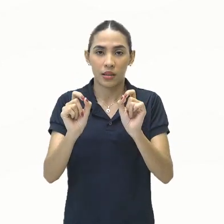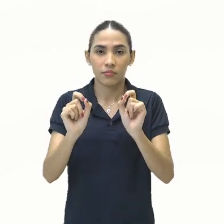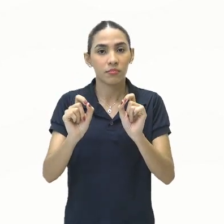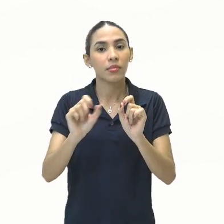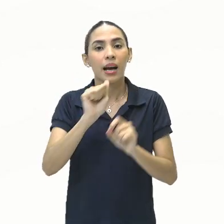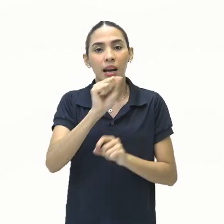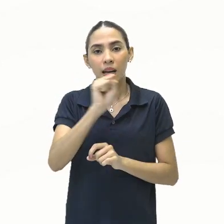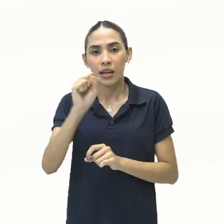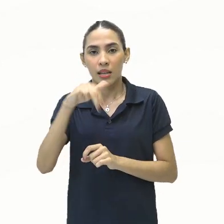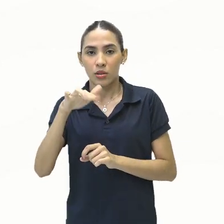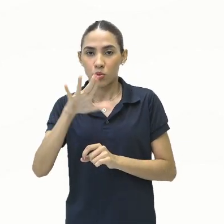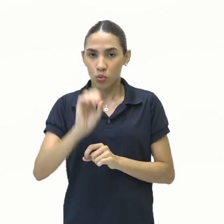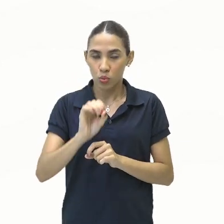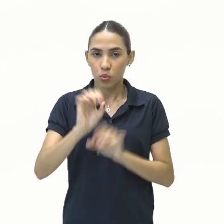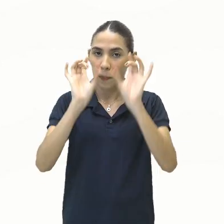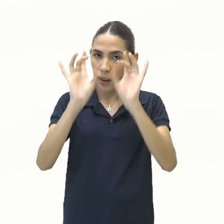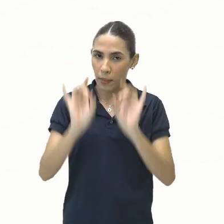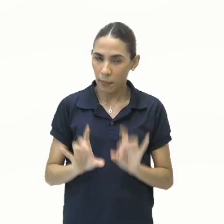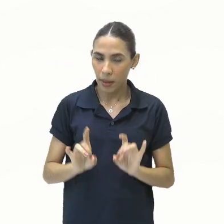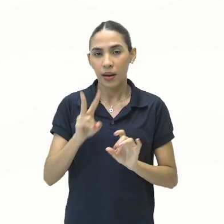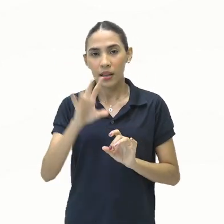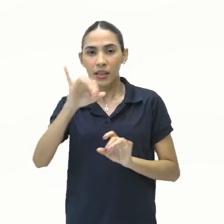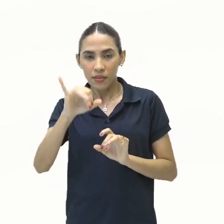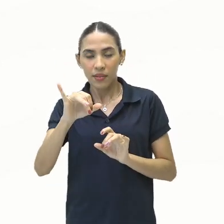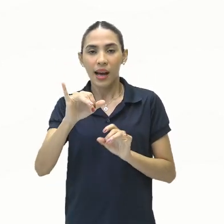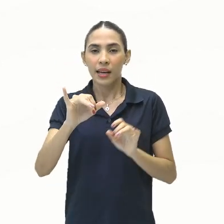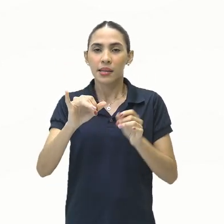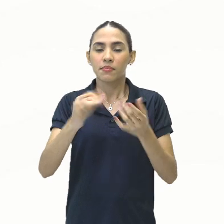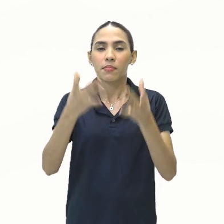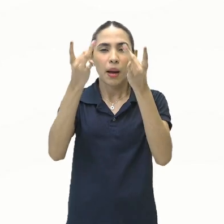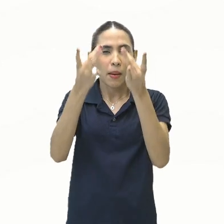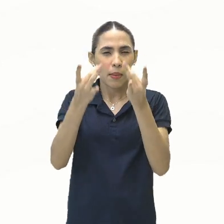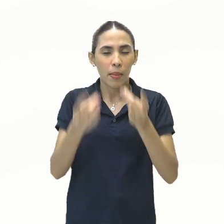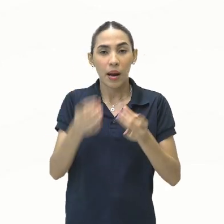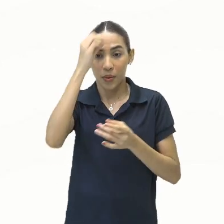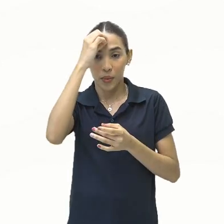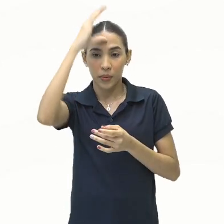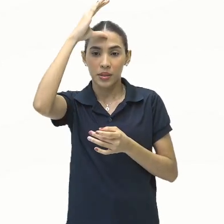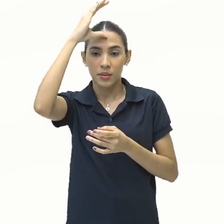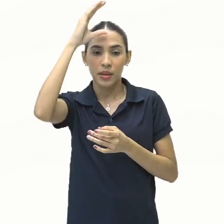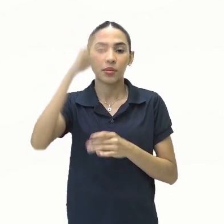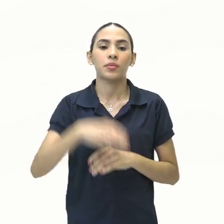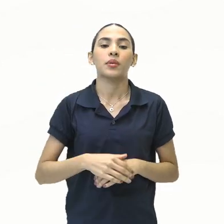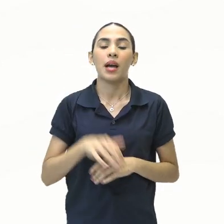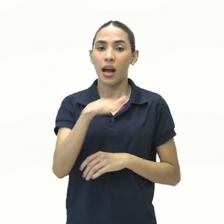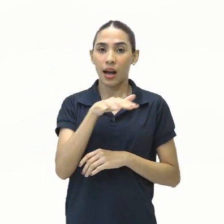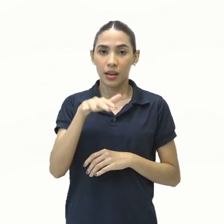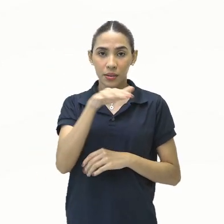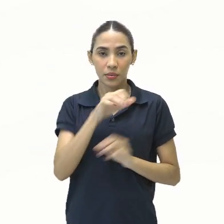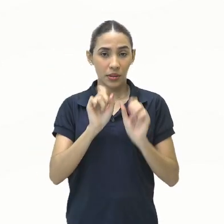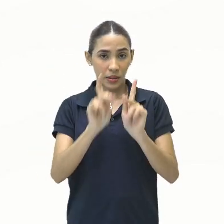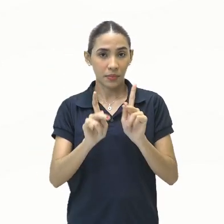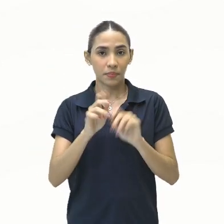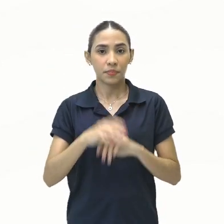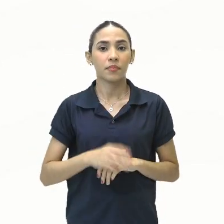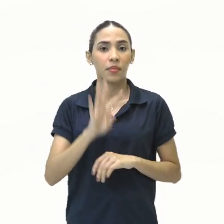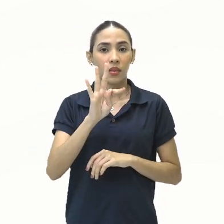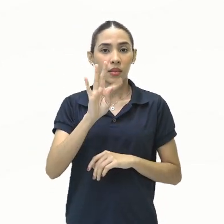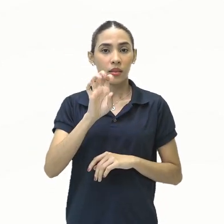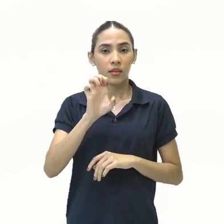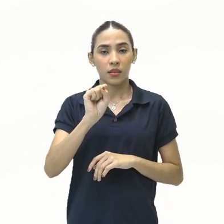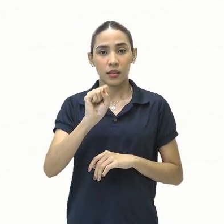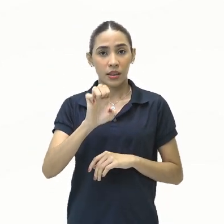assunto. O assunto específico que vai mobilizar aí conhecimentos de determinada área. Já a tese não.